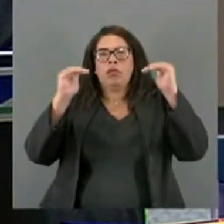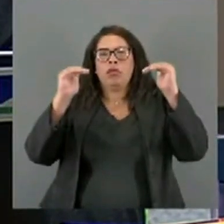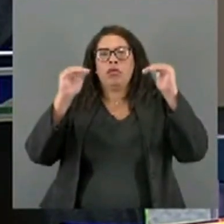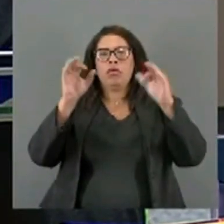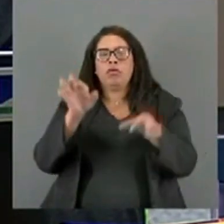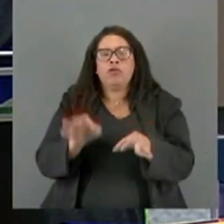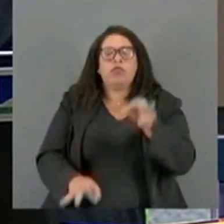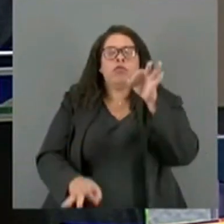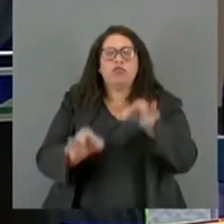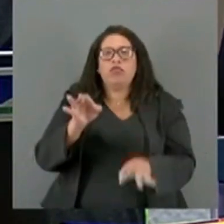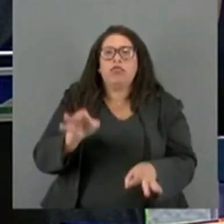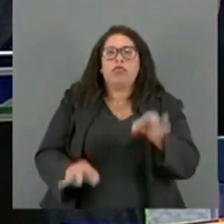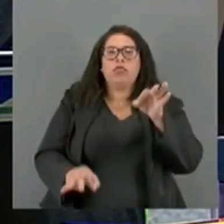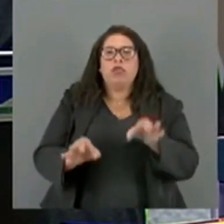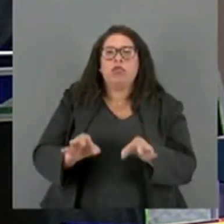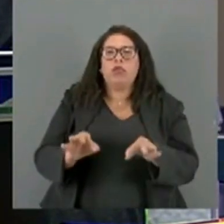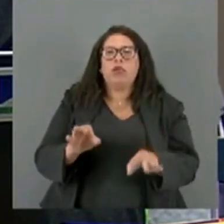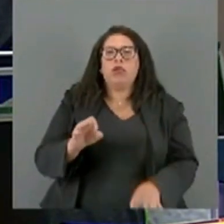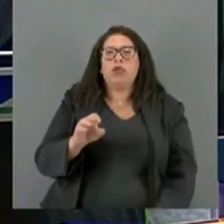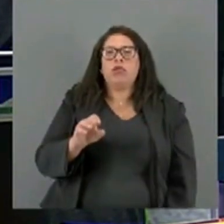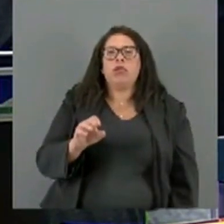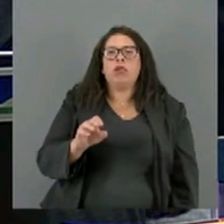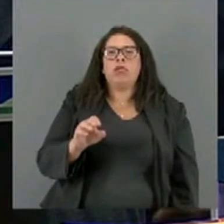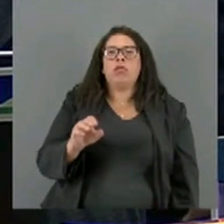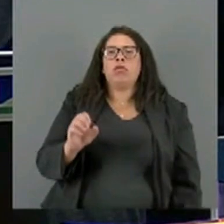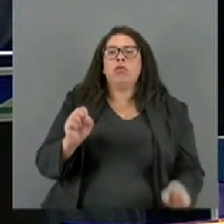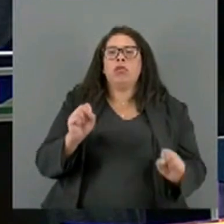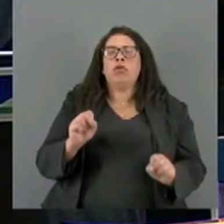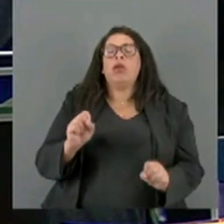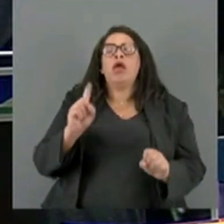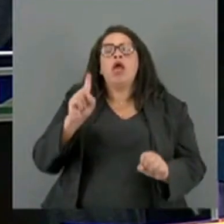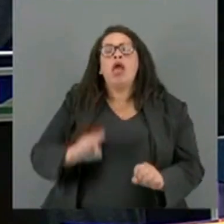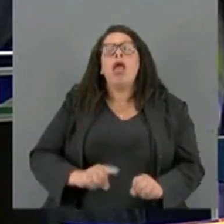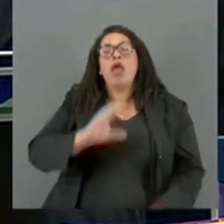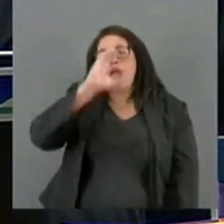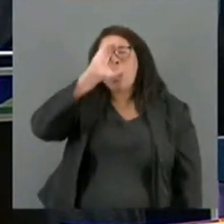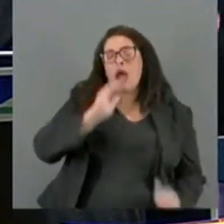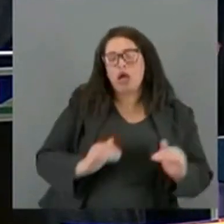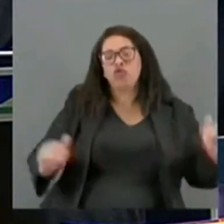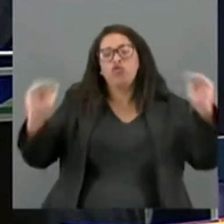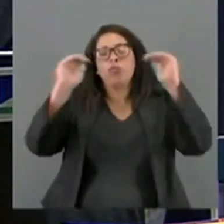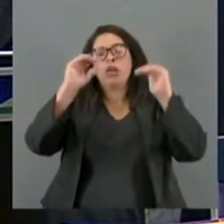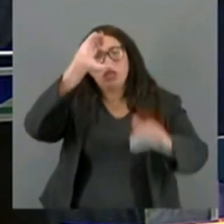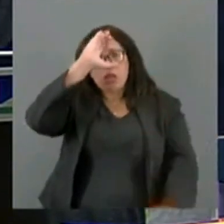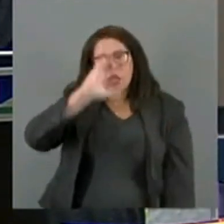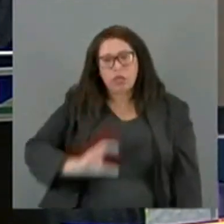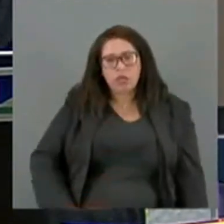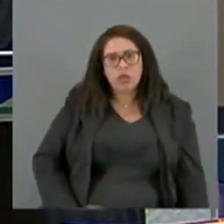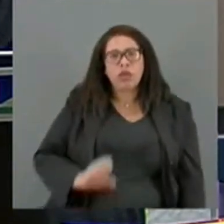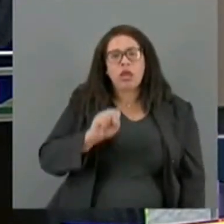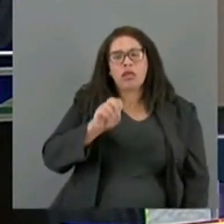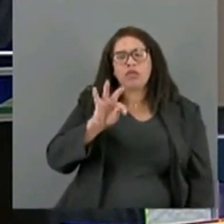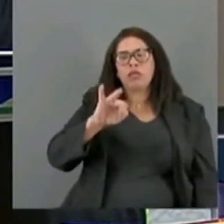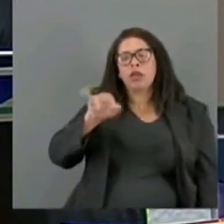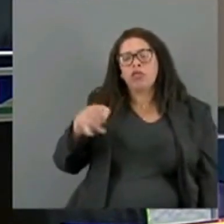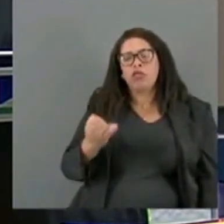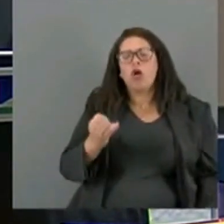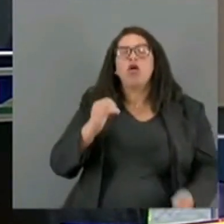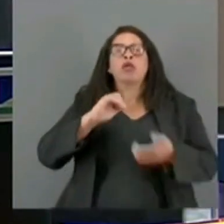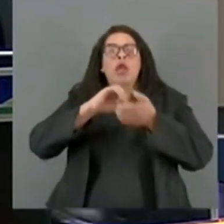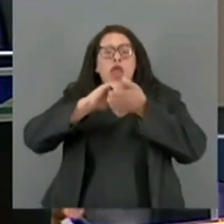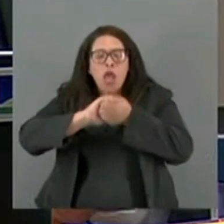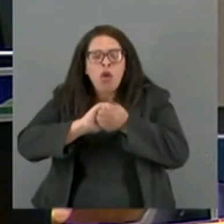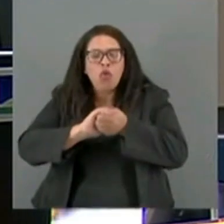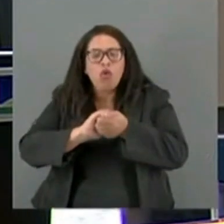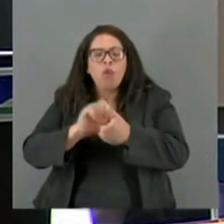Superior de Justiça, denominada Corte da Cidadania. Em nome de Vossa Excelência, eu saúdo a